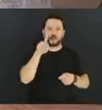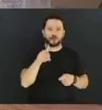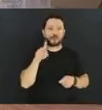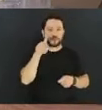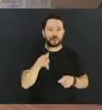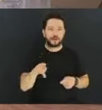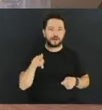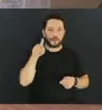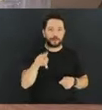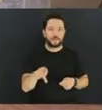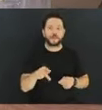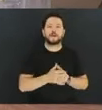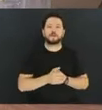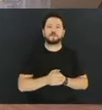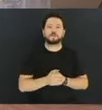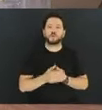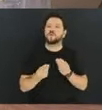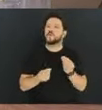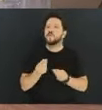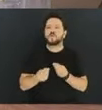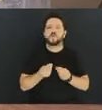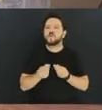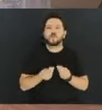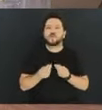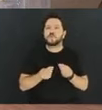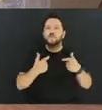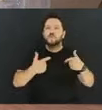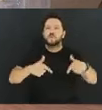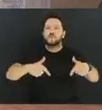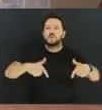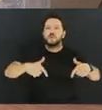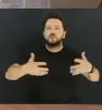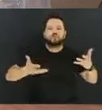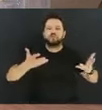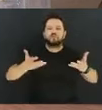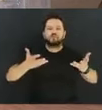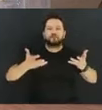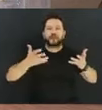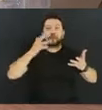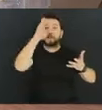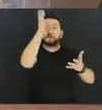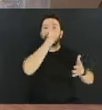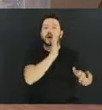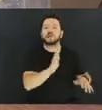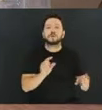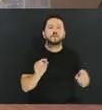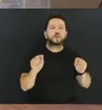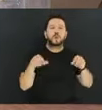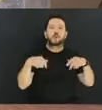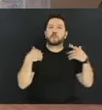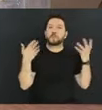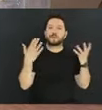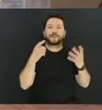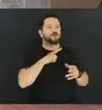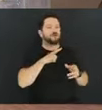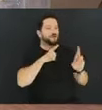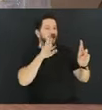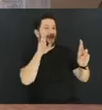atuam no Brasil. E Curitiba, como tinha a doutora Zilda Arnes como referência